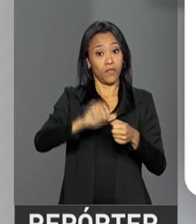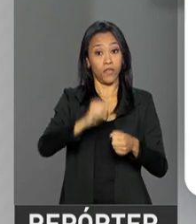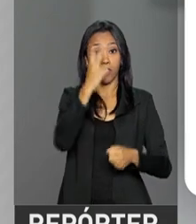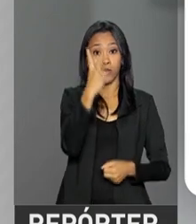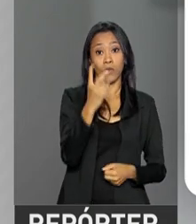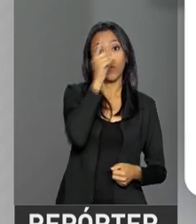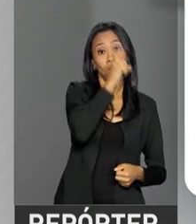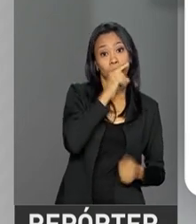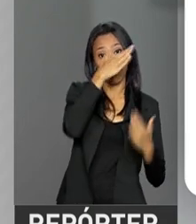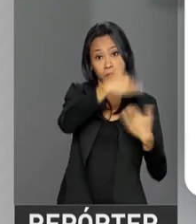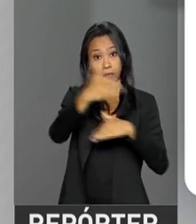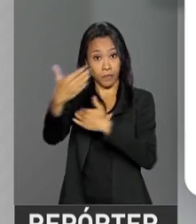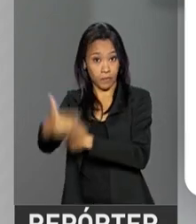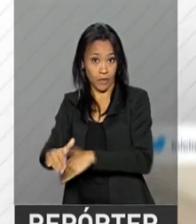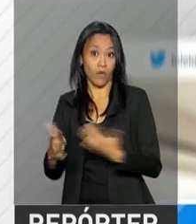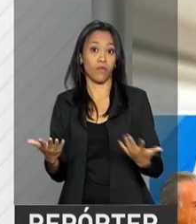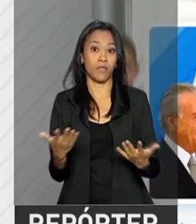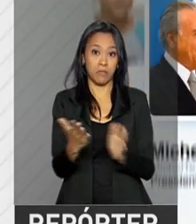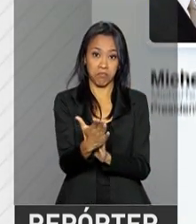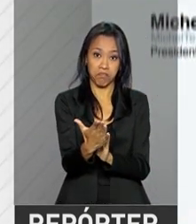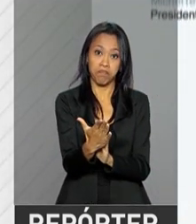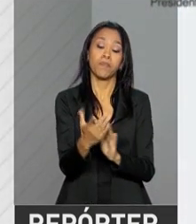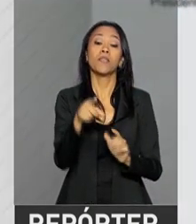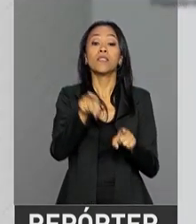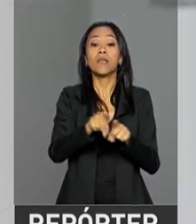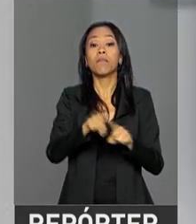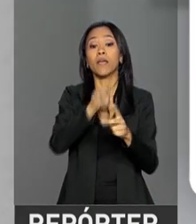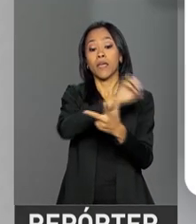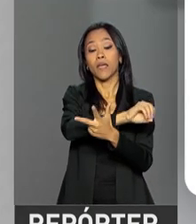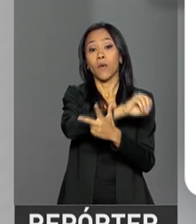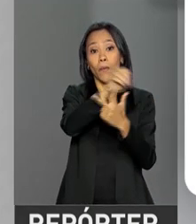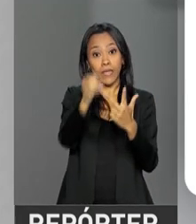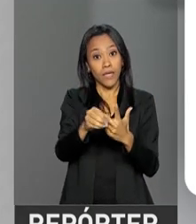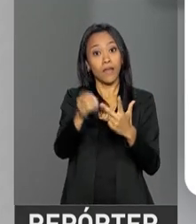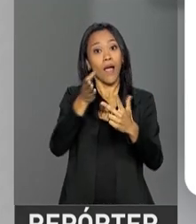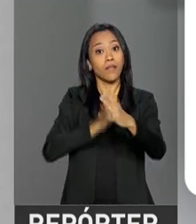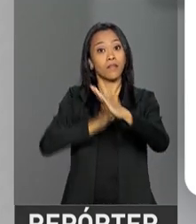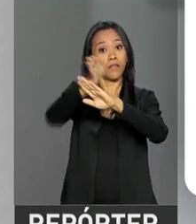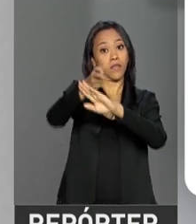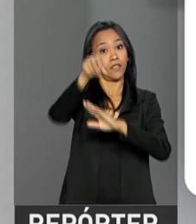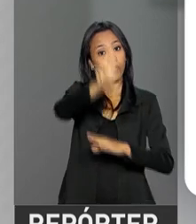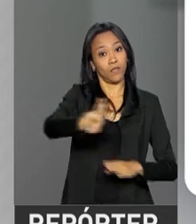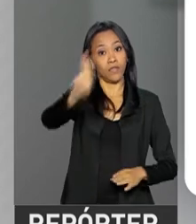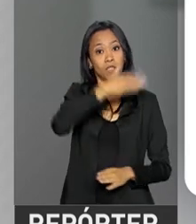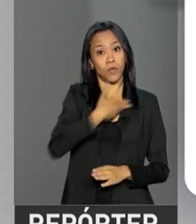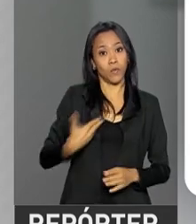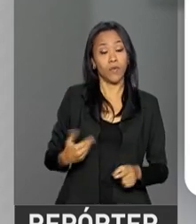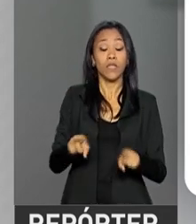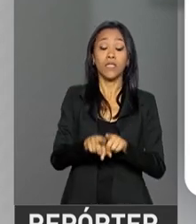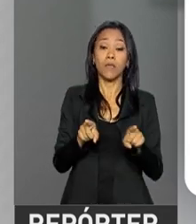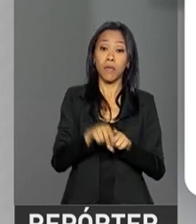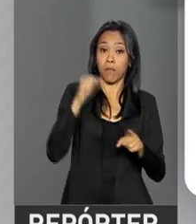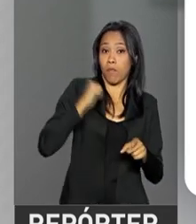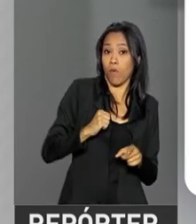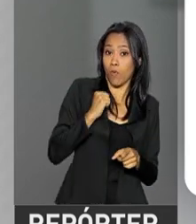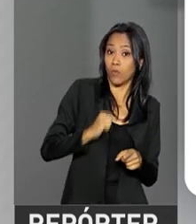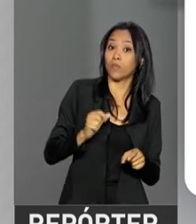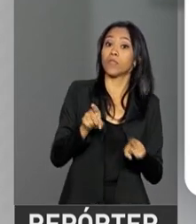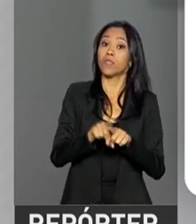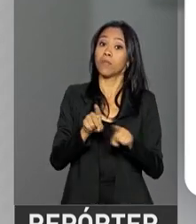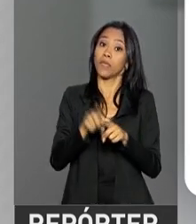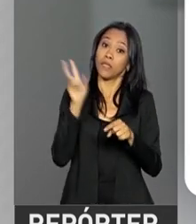fins de semana michel temer lembrou ainda que o enem dá acesso a universidades públicas e programas de bolsas e financiamento estudantil